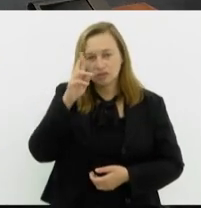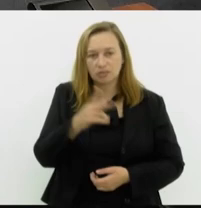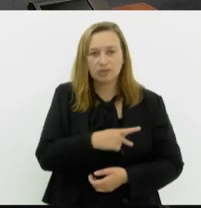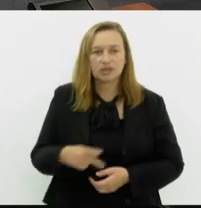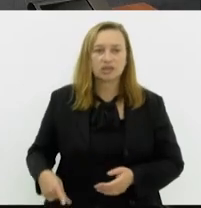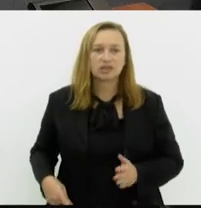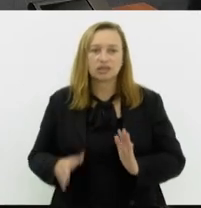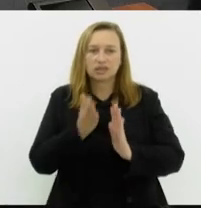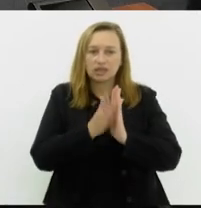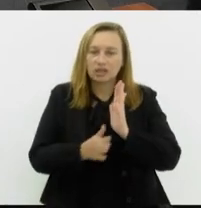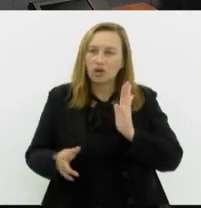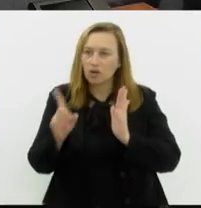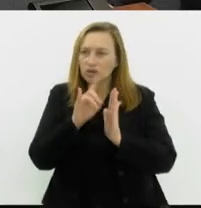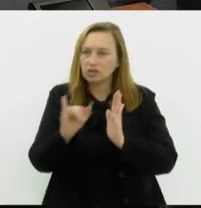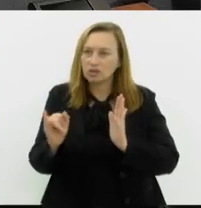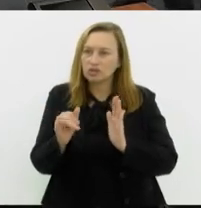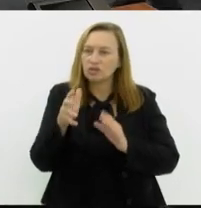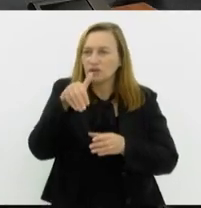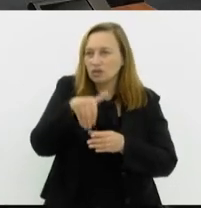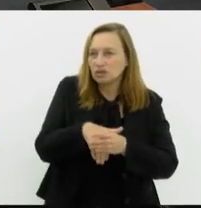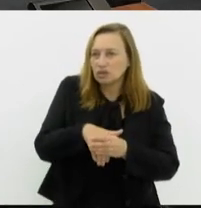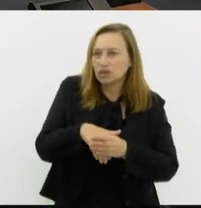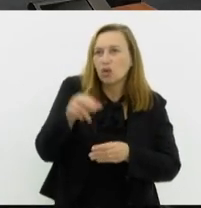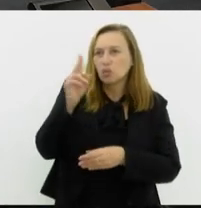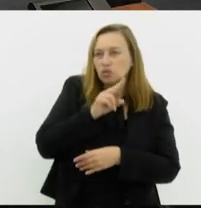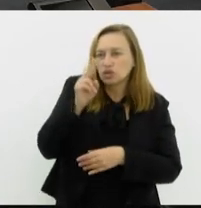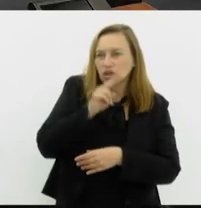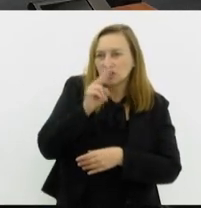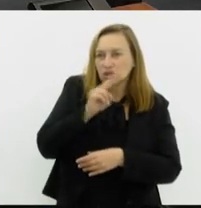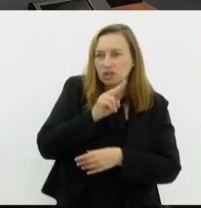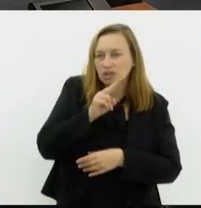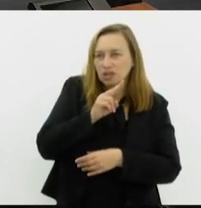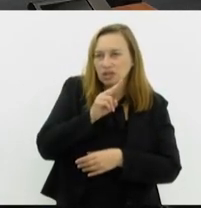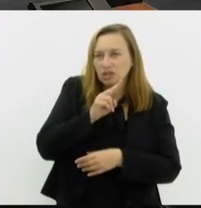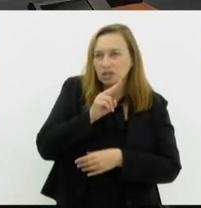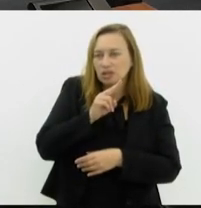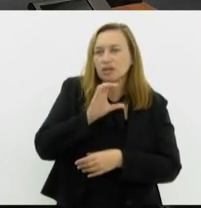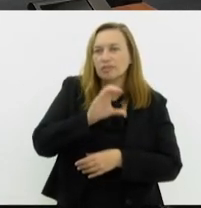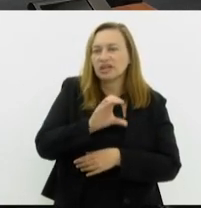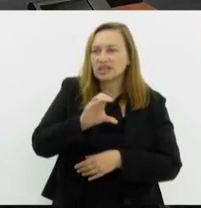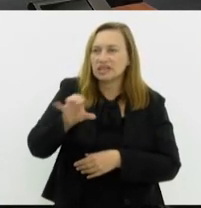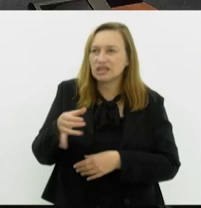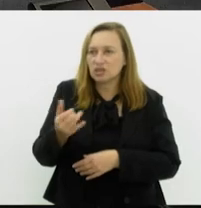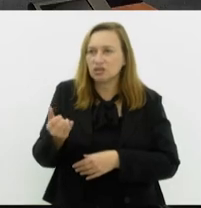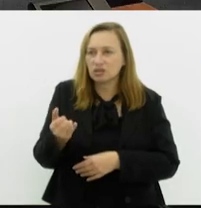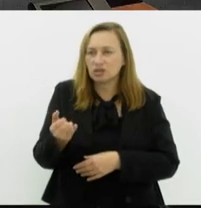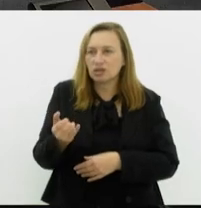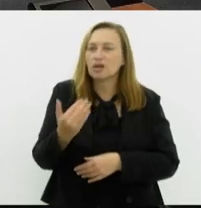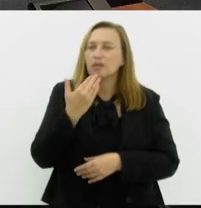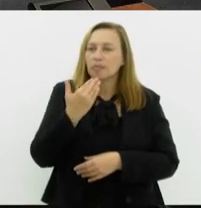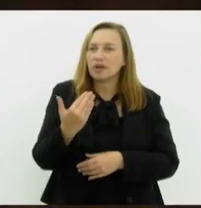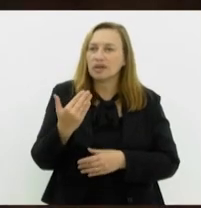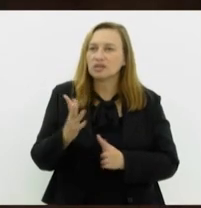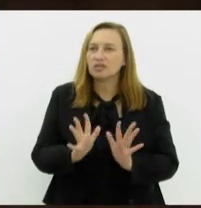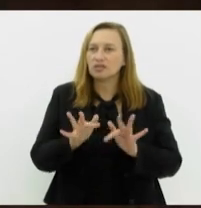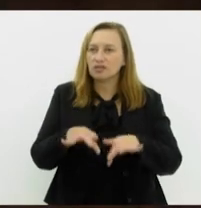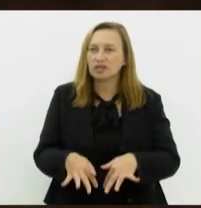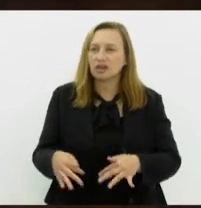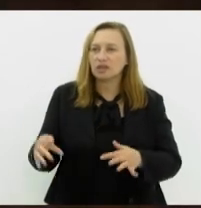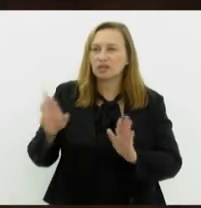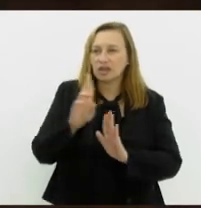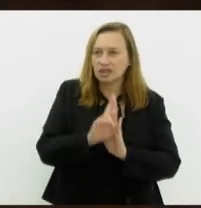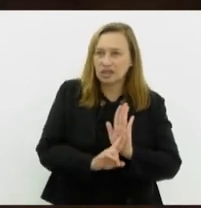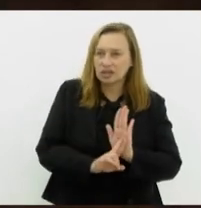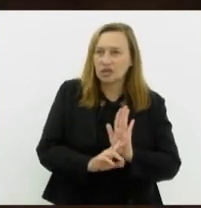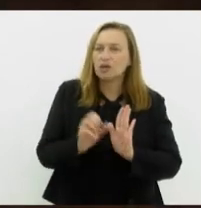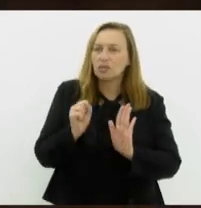ordem do dia, foi votado, está em urgência, eu, pela CCJ, peço a forma final de redação, se Vossa